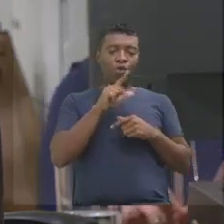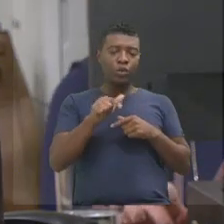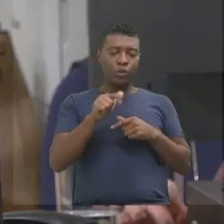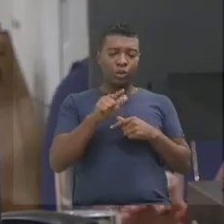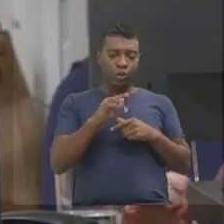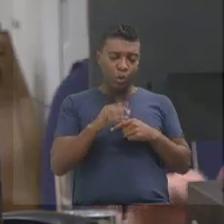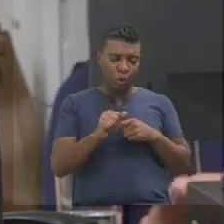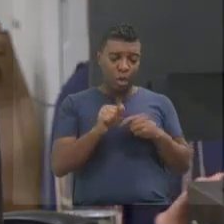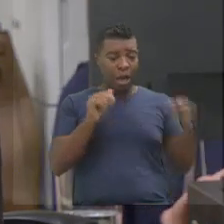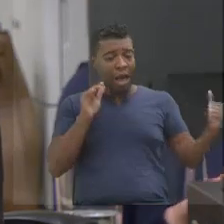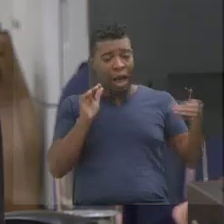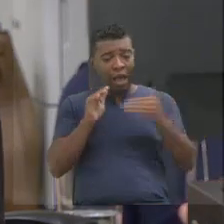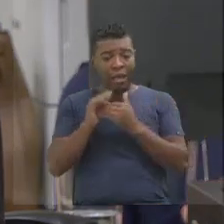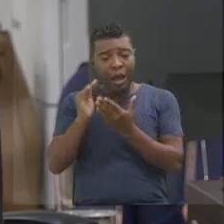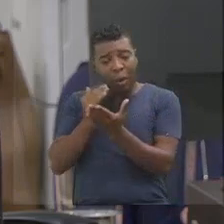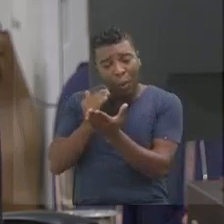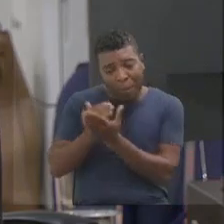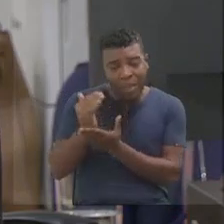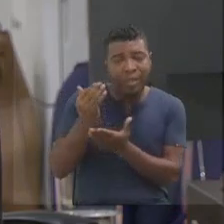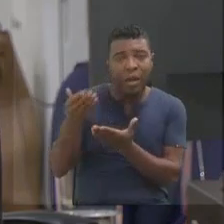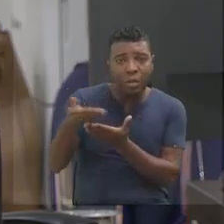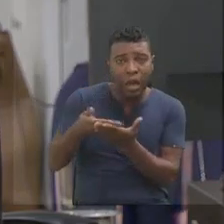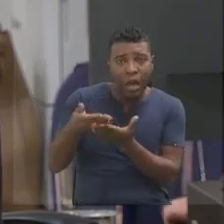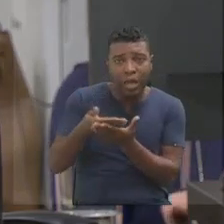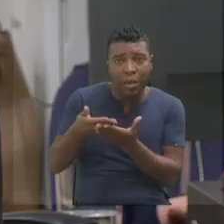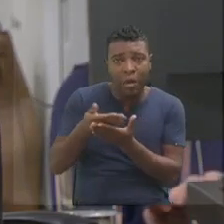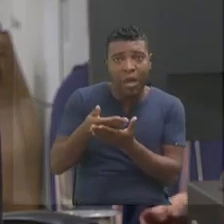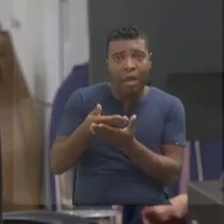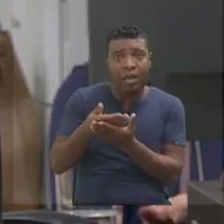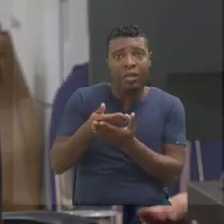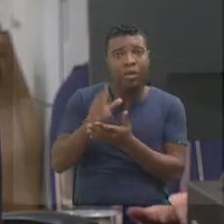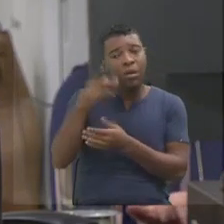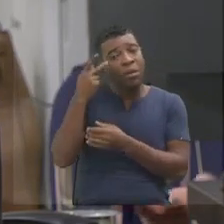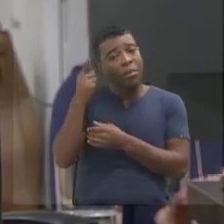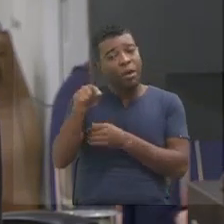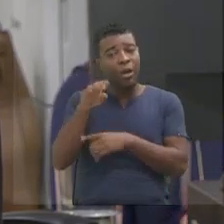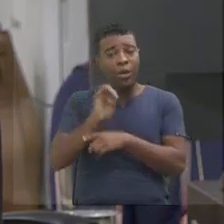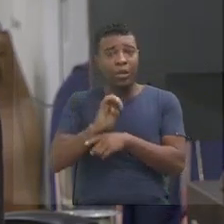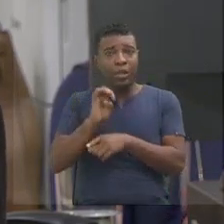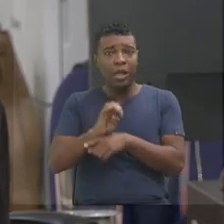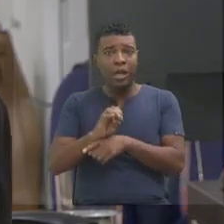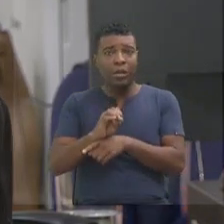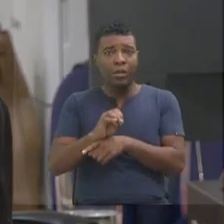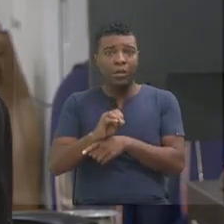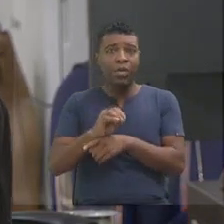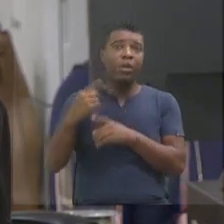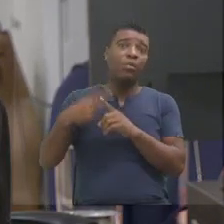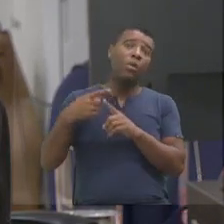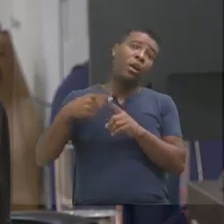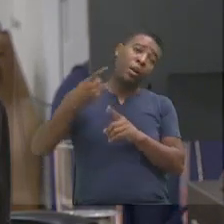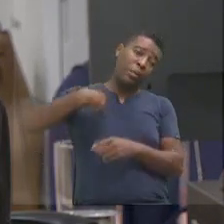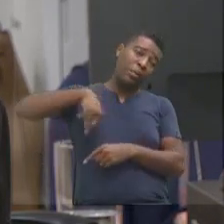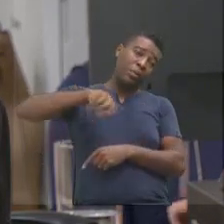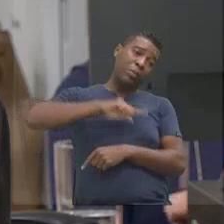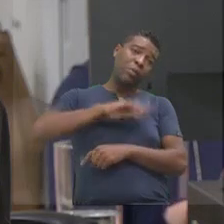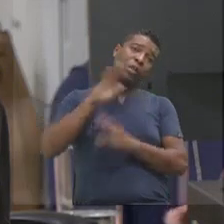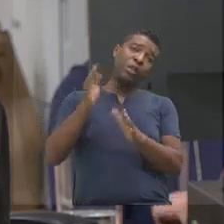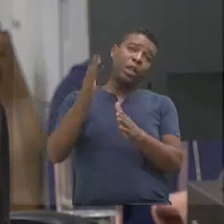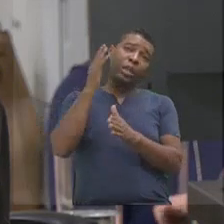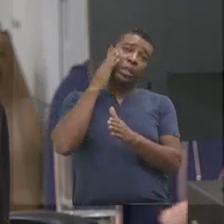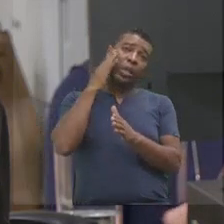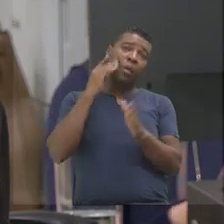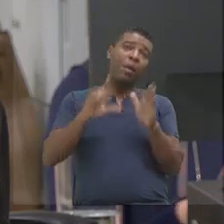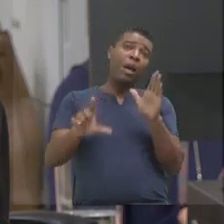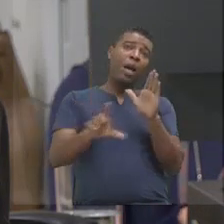Há alguma iniciativa de regionalização do tratamento oncológico pelo Estado porque nós sabemos que a própria lei de 60